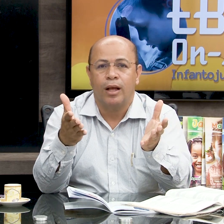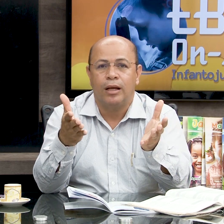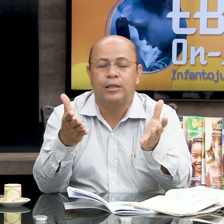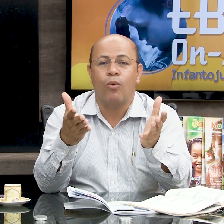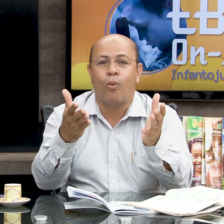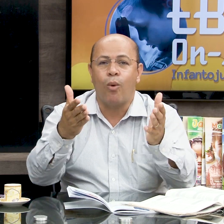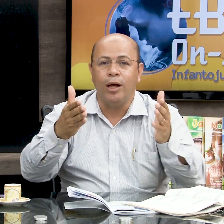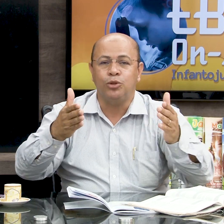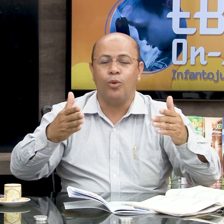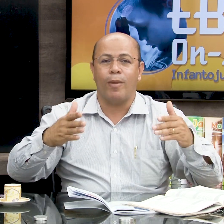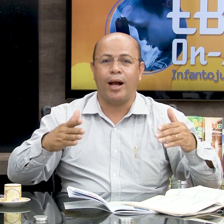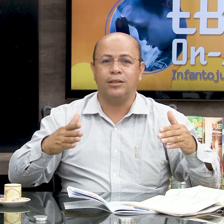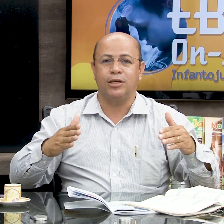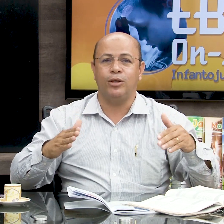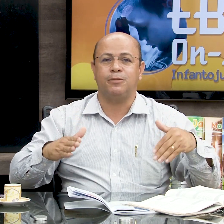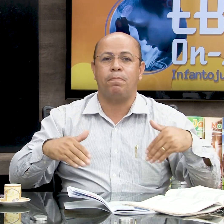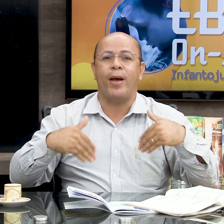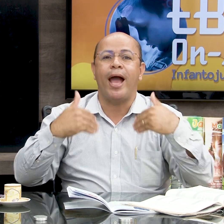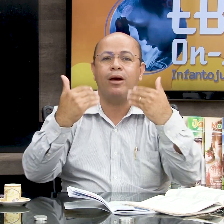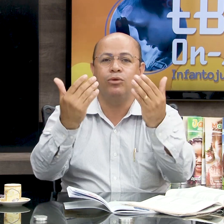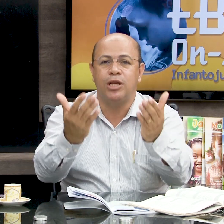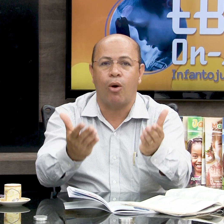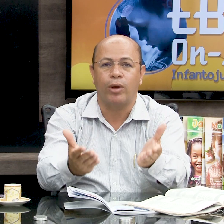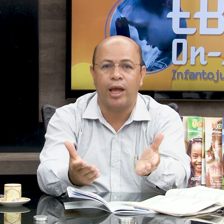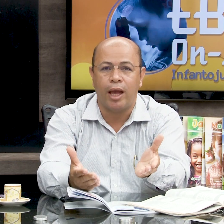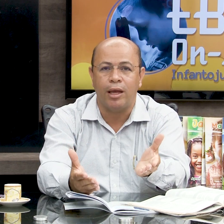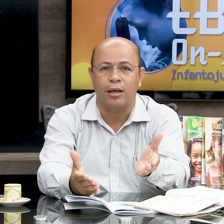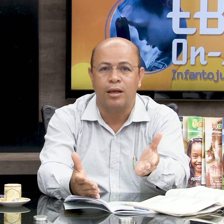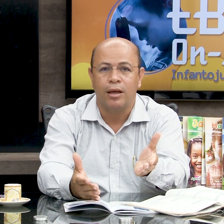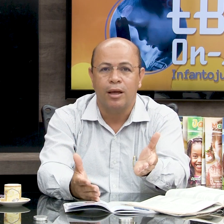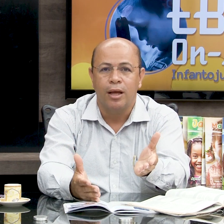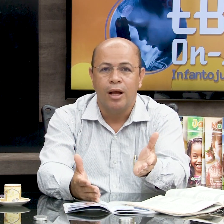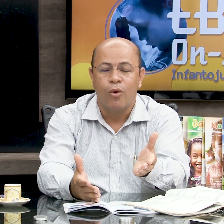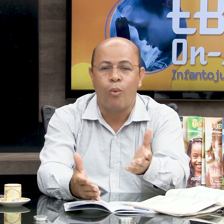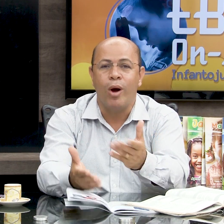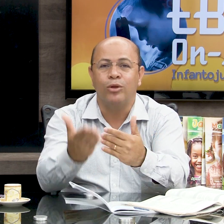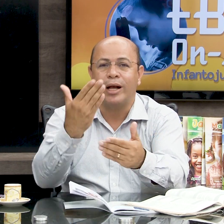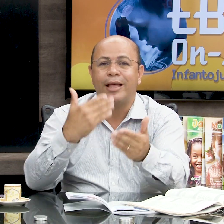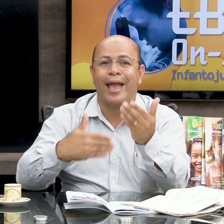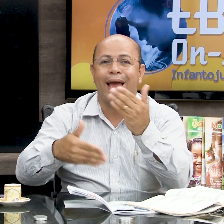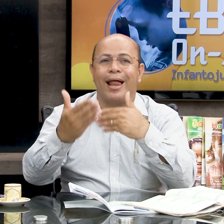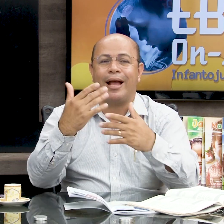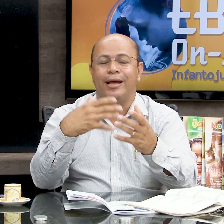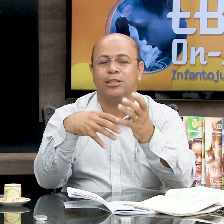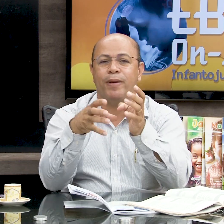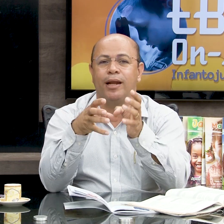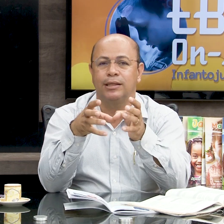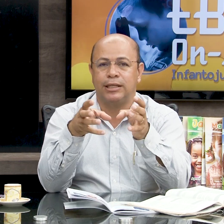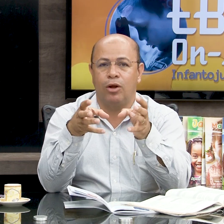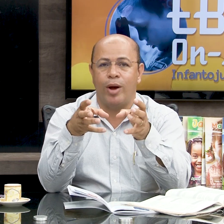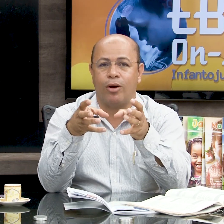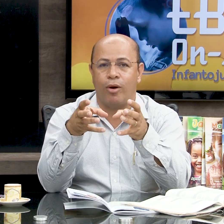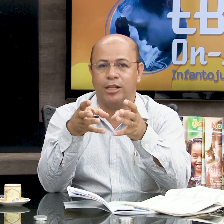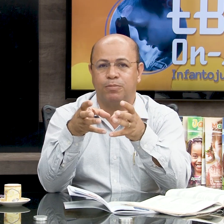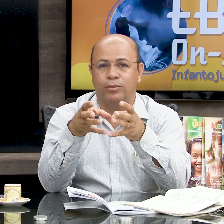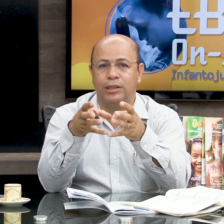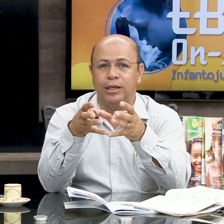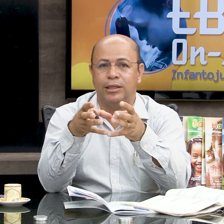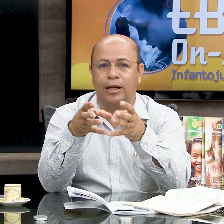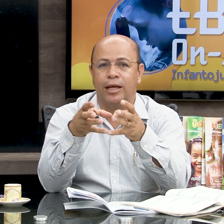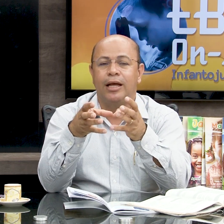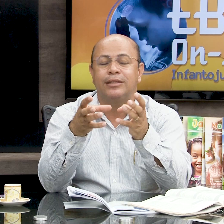então quanto mais eu espero de alguém quando aquela esperança não é